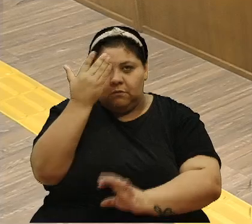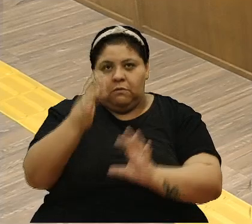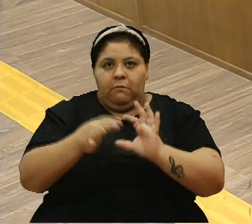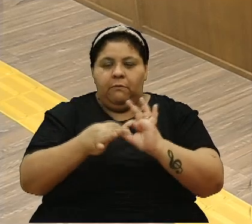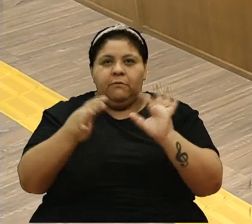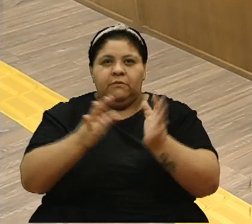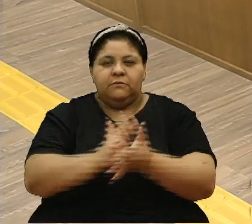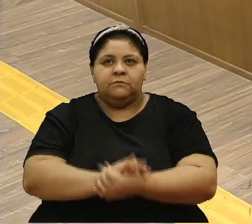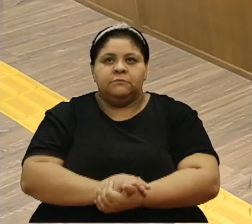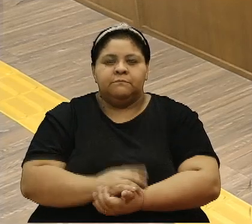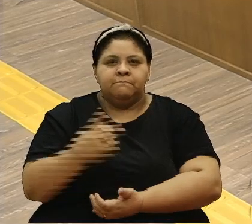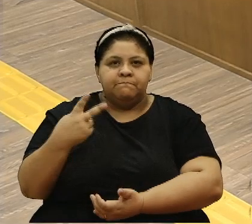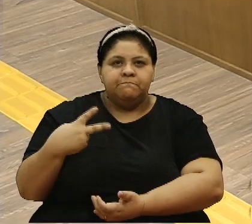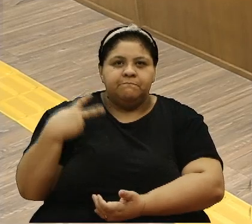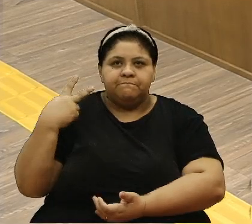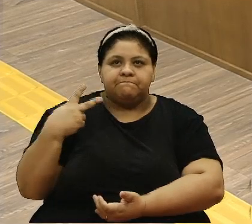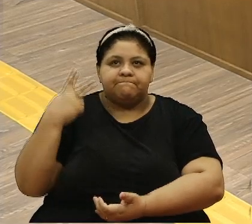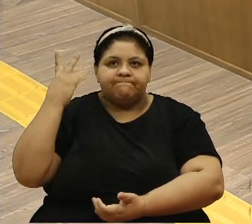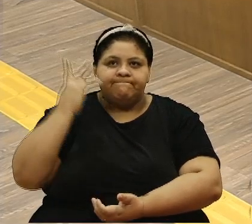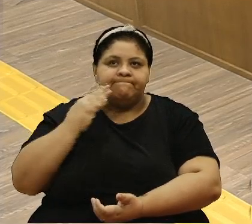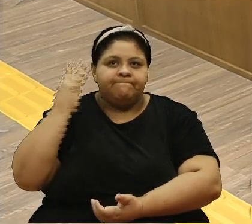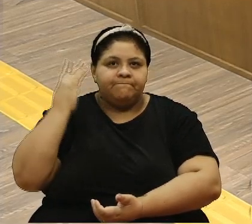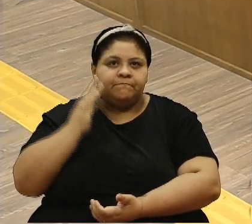Agradece e abre mão. Vereadora Daiane Mello.